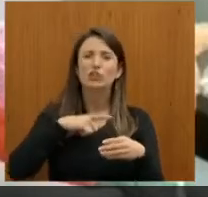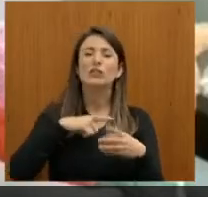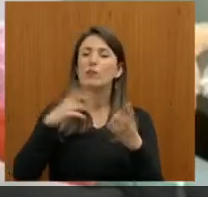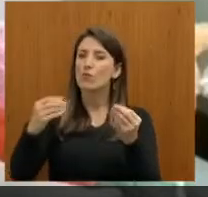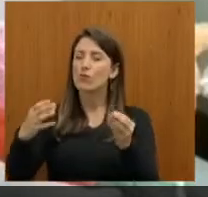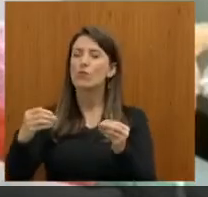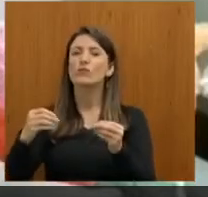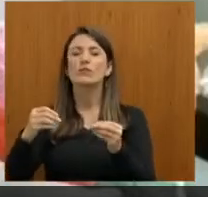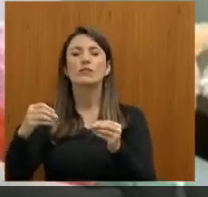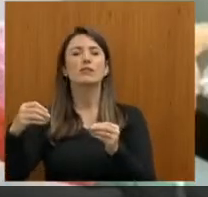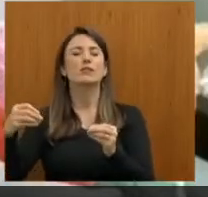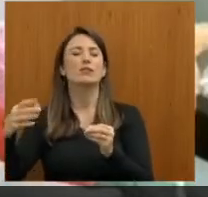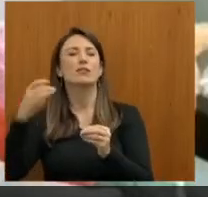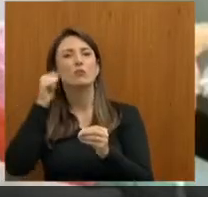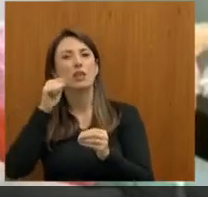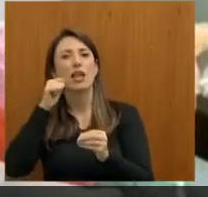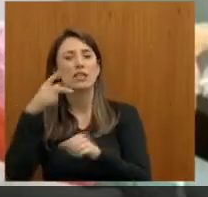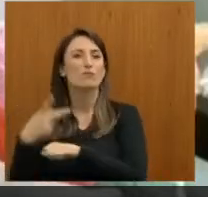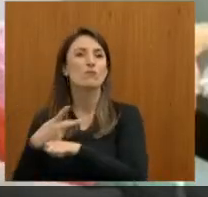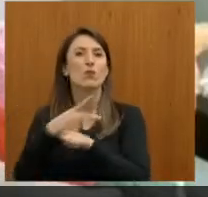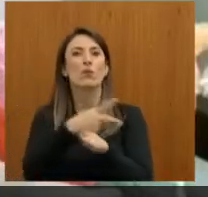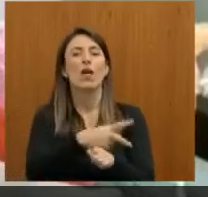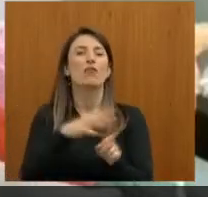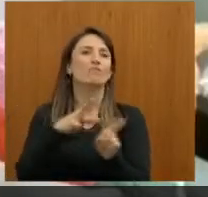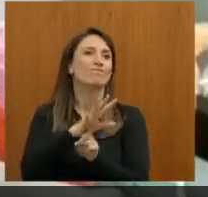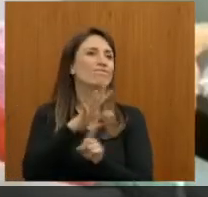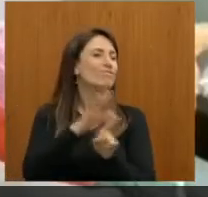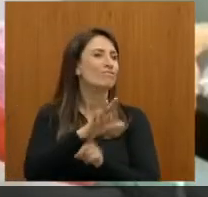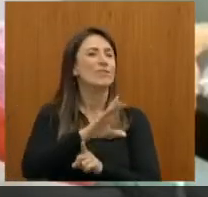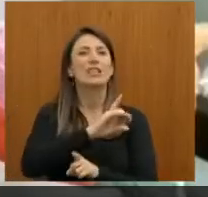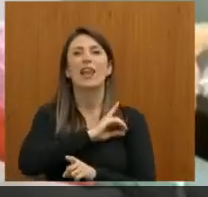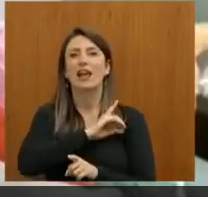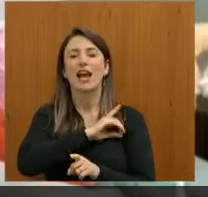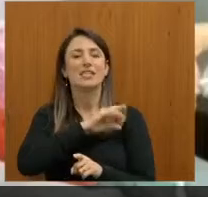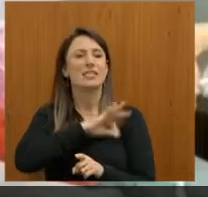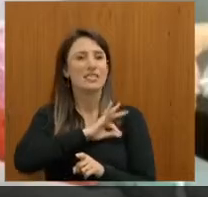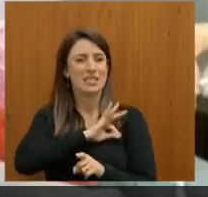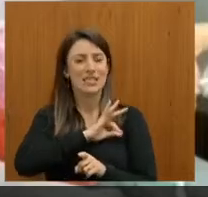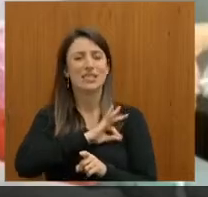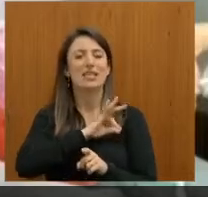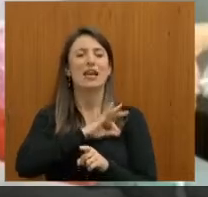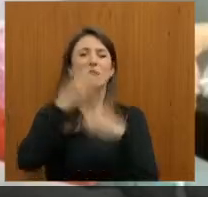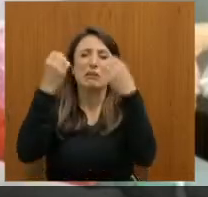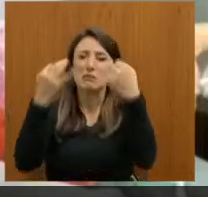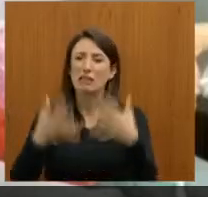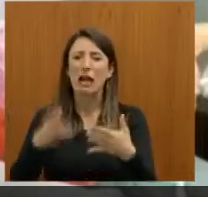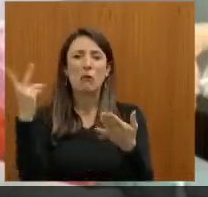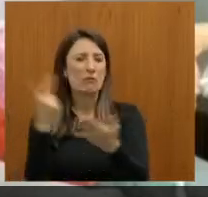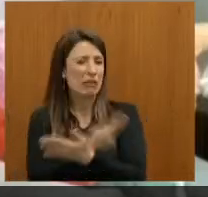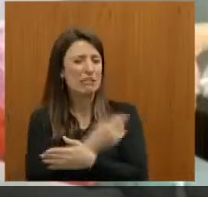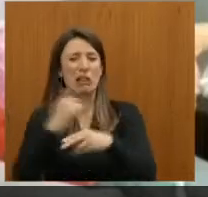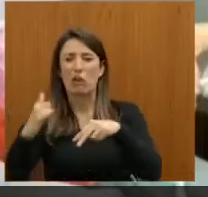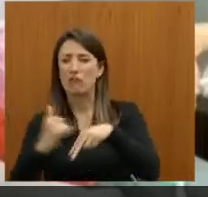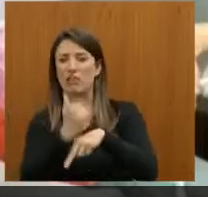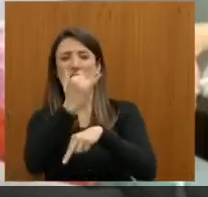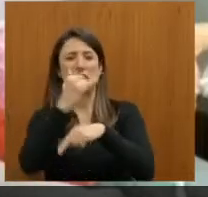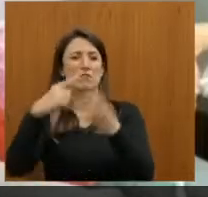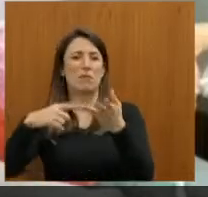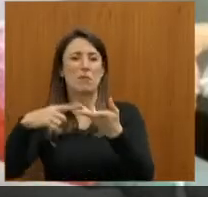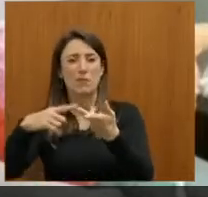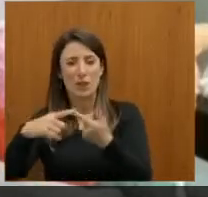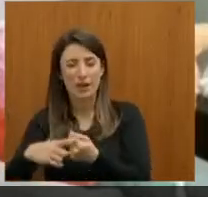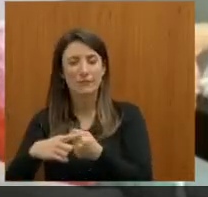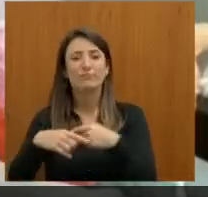dessas mulheres que chegavam na delegacia para notificar violência da qual era o eram 20 né e na